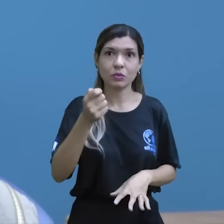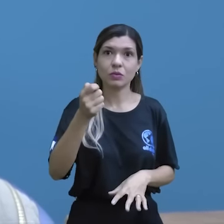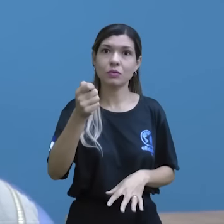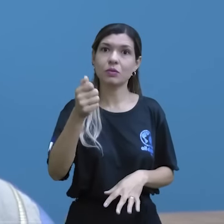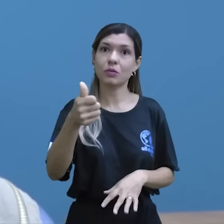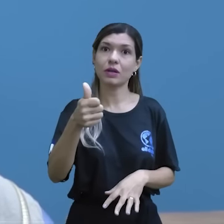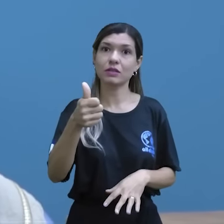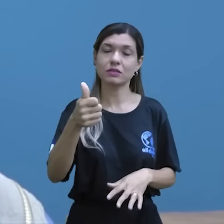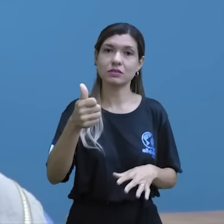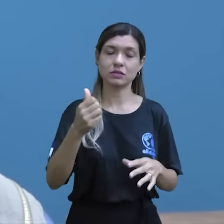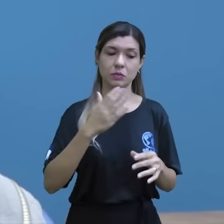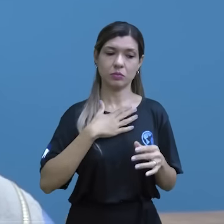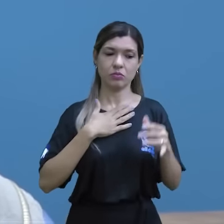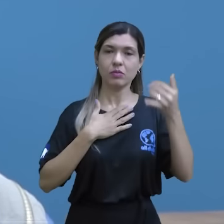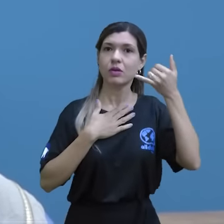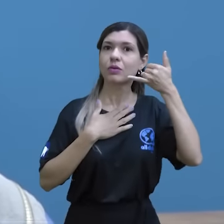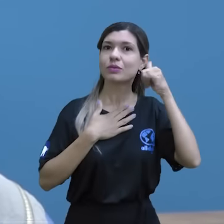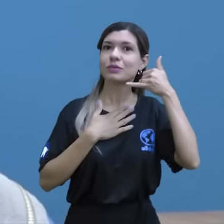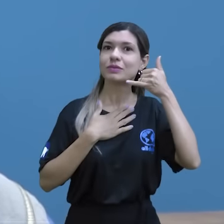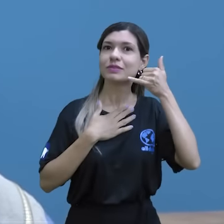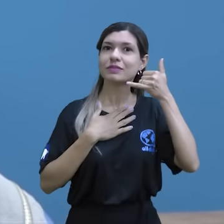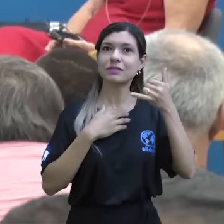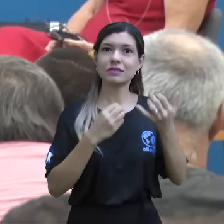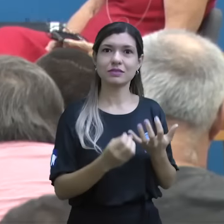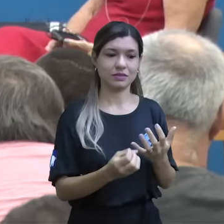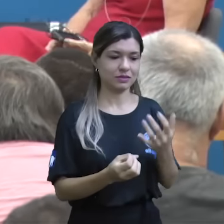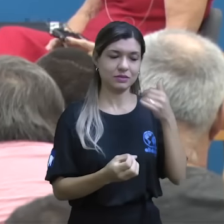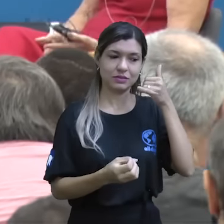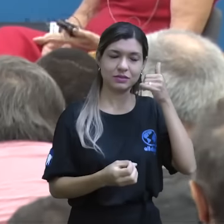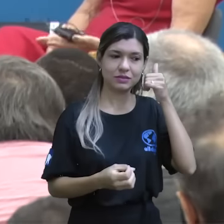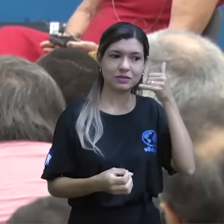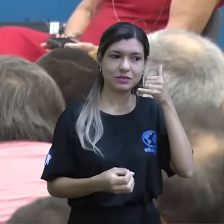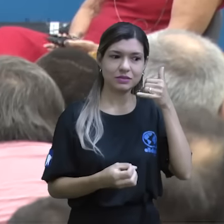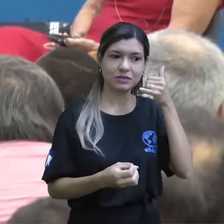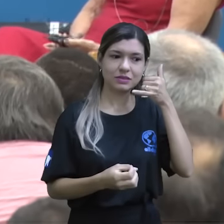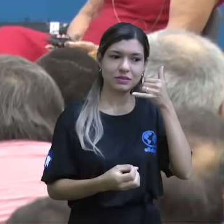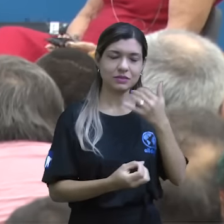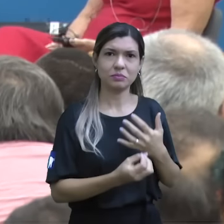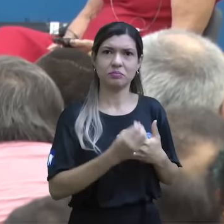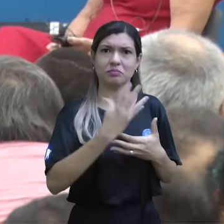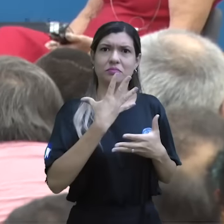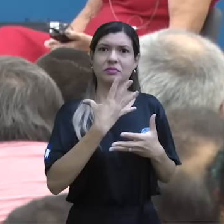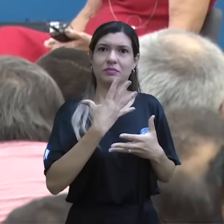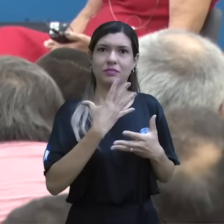5 segundos de falar, gente, ela está me escrevendo. Claro que não era, né? Mas é porque